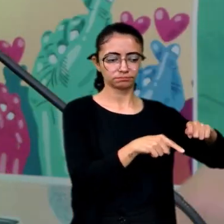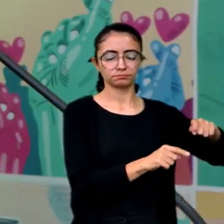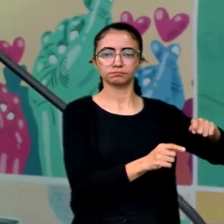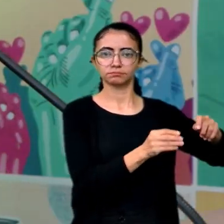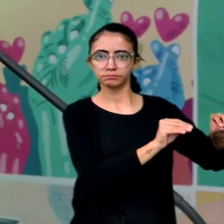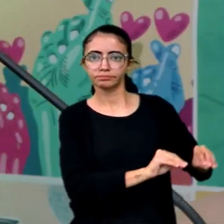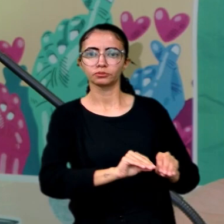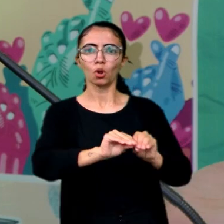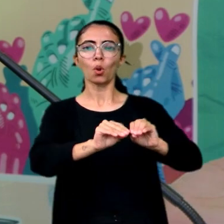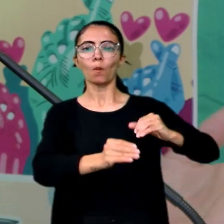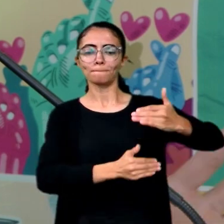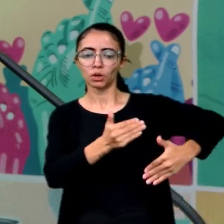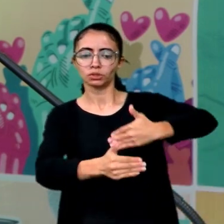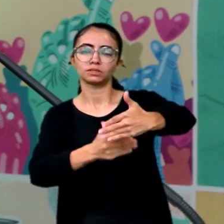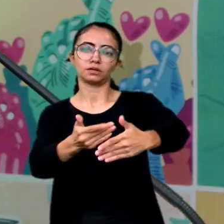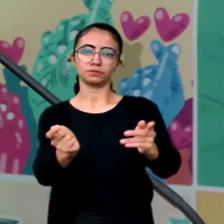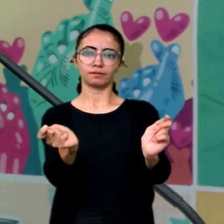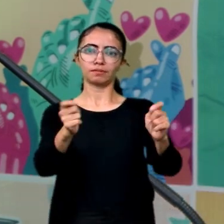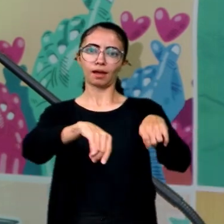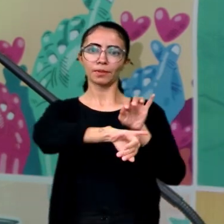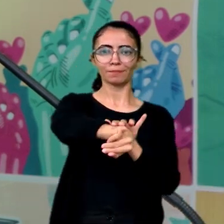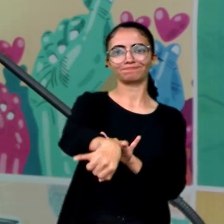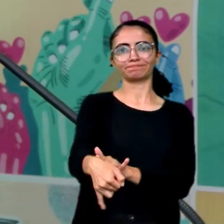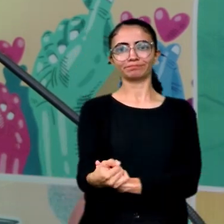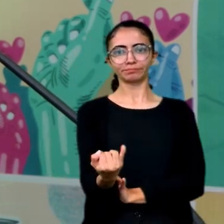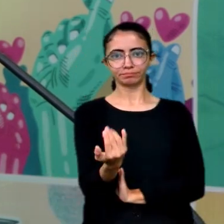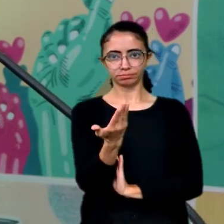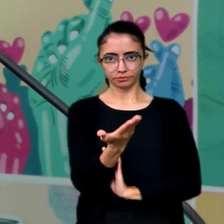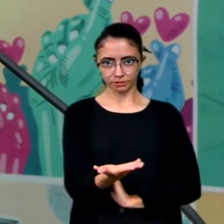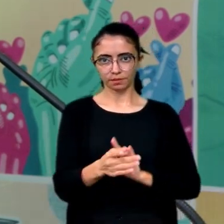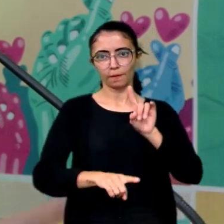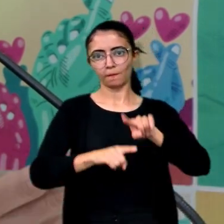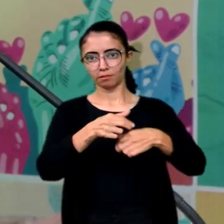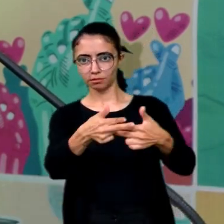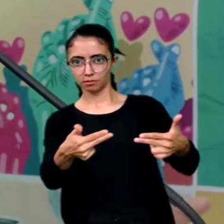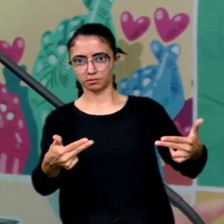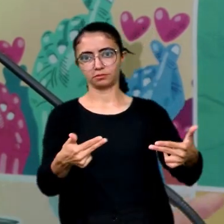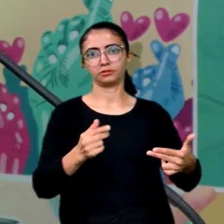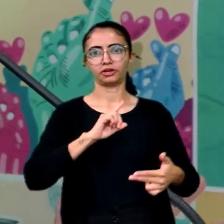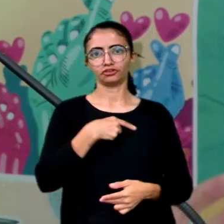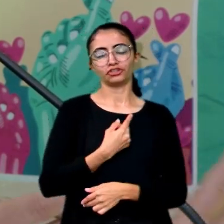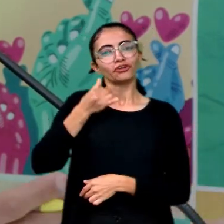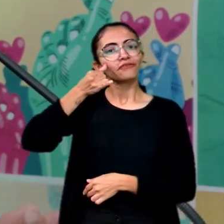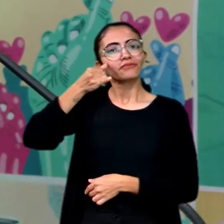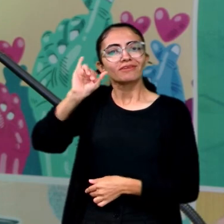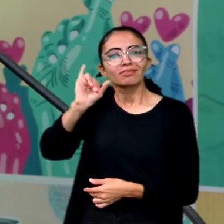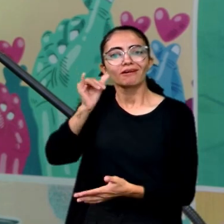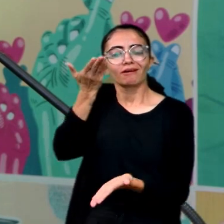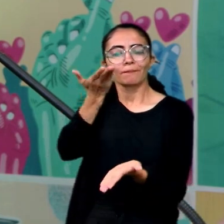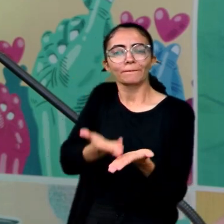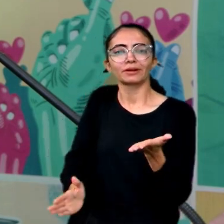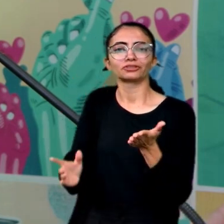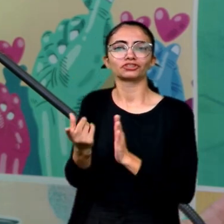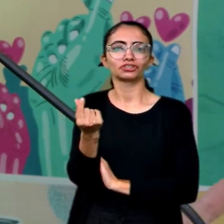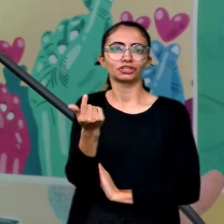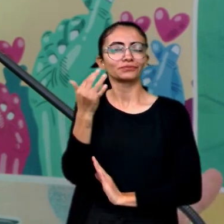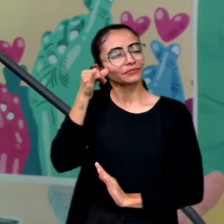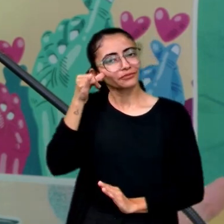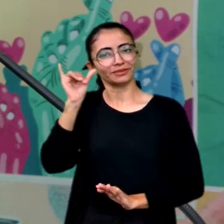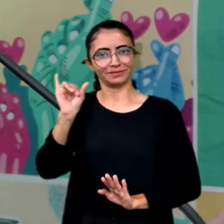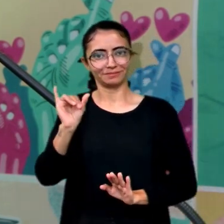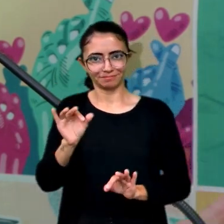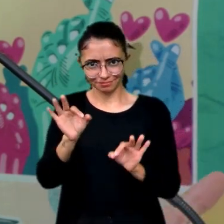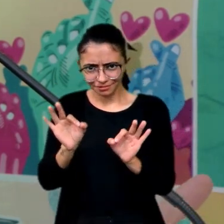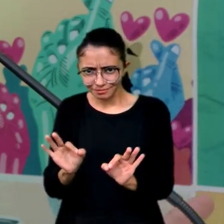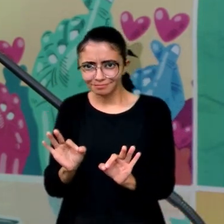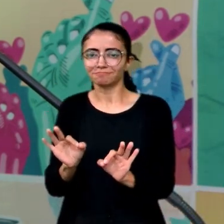ser reaproveitado, né? Sim. E com isso, a gente não perder dinheiro. Exato. Esse é um dos objetivos, então. Esse